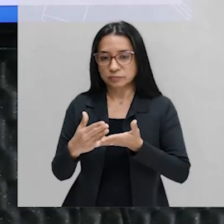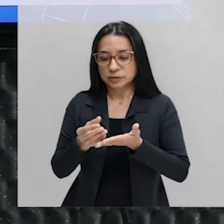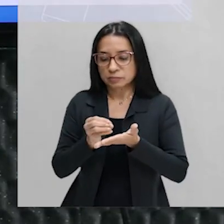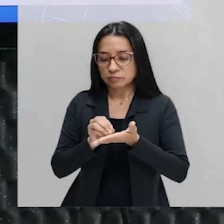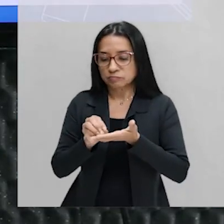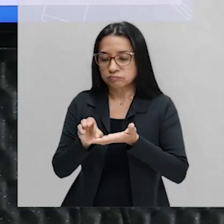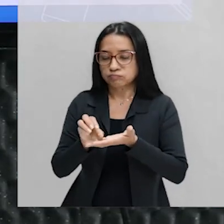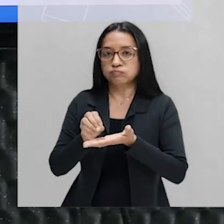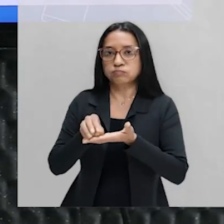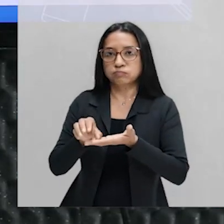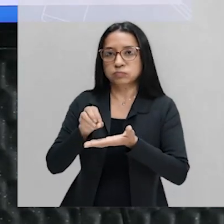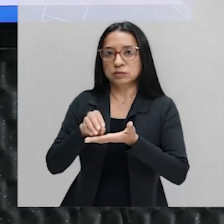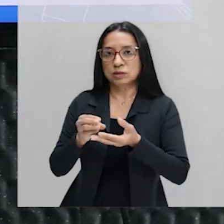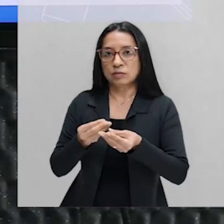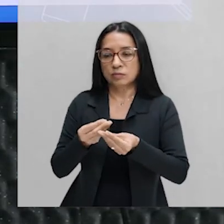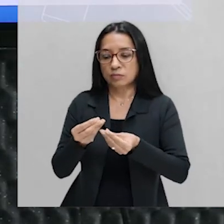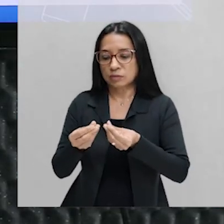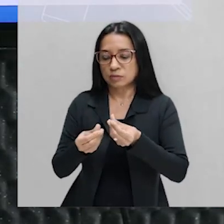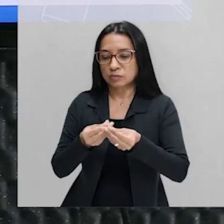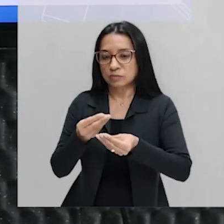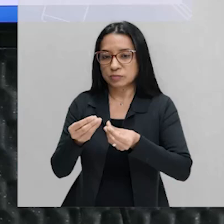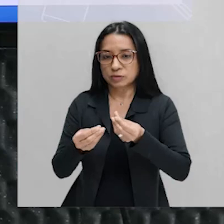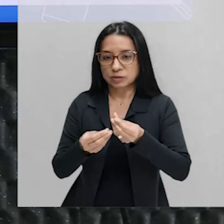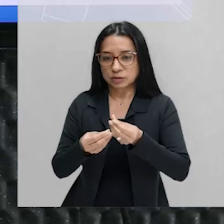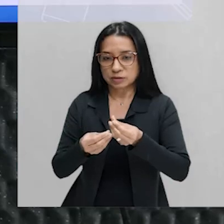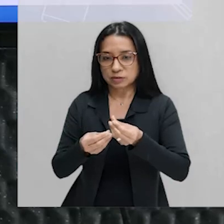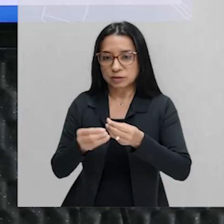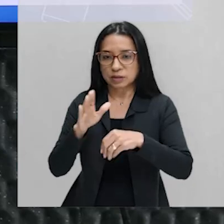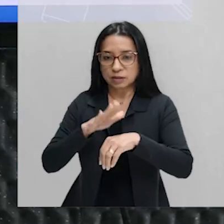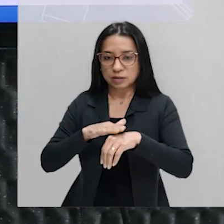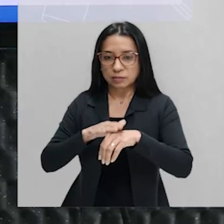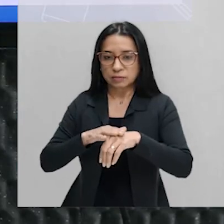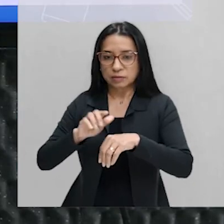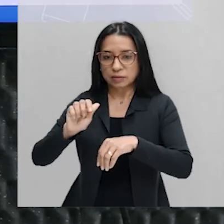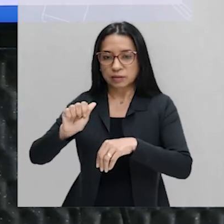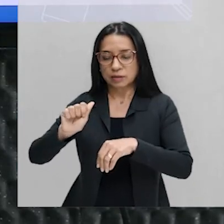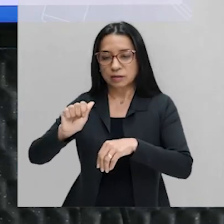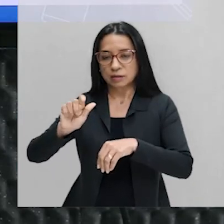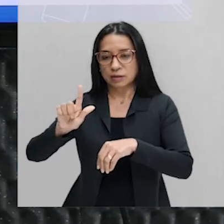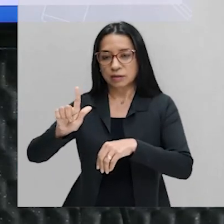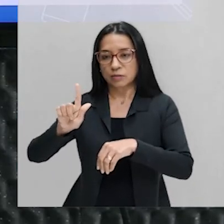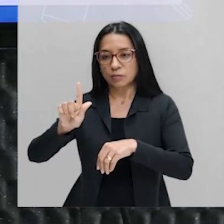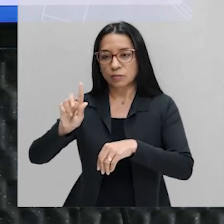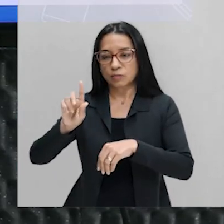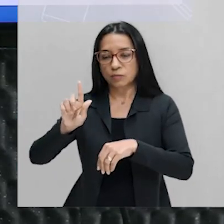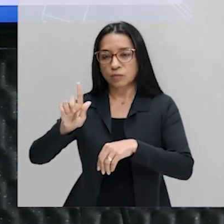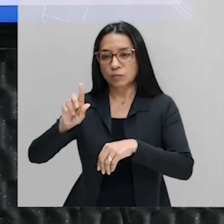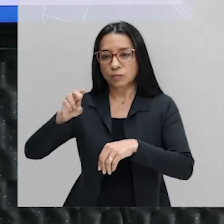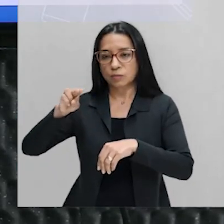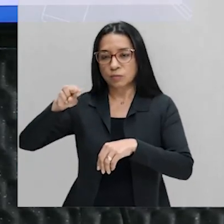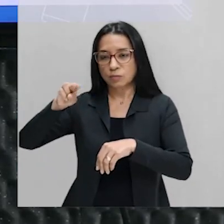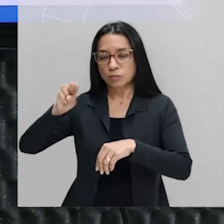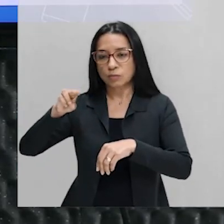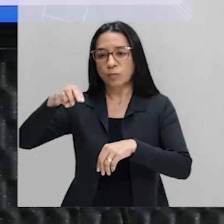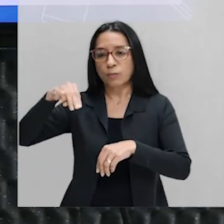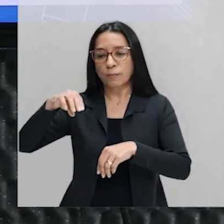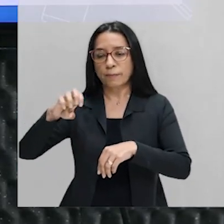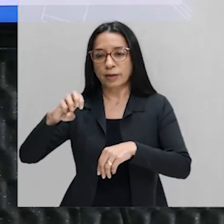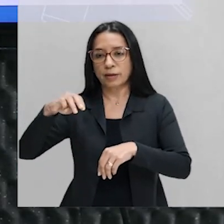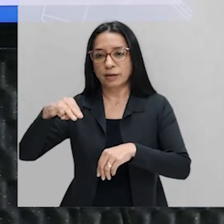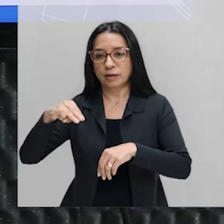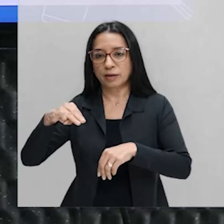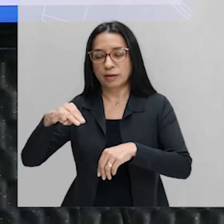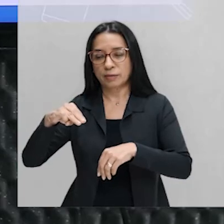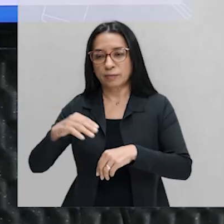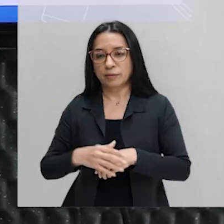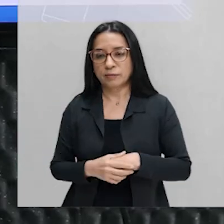secretar uma substância chamada de albúmen, ok? O albúmen é justamente a gema não, eu